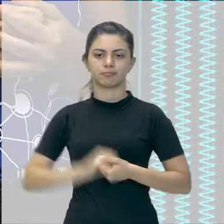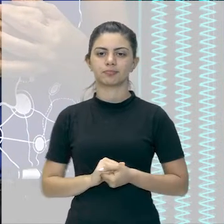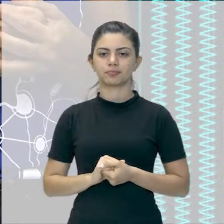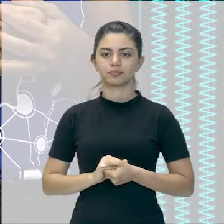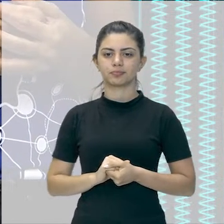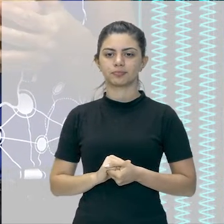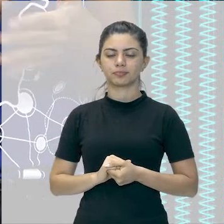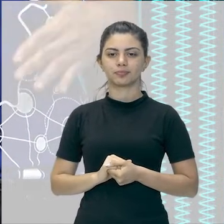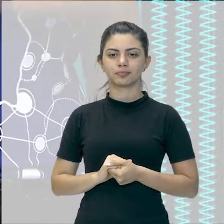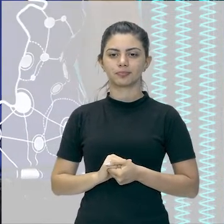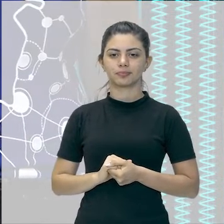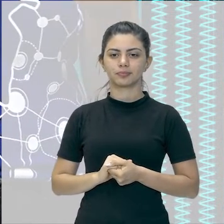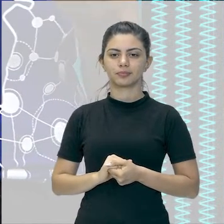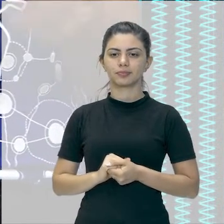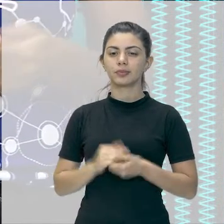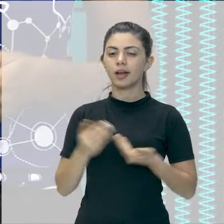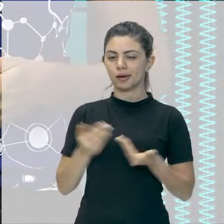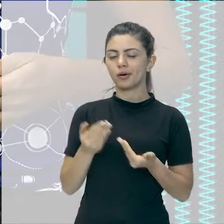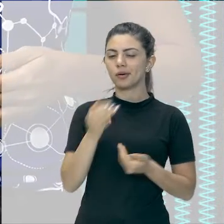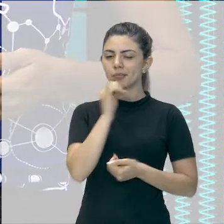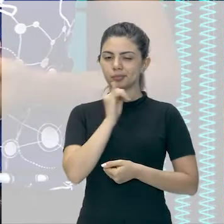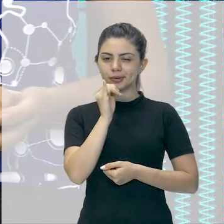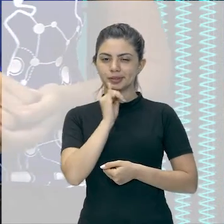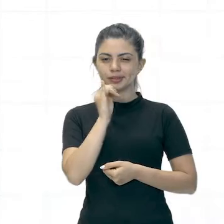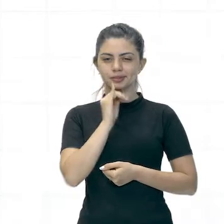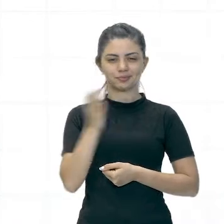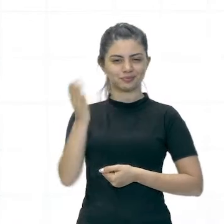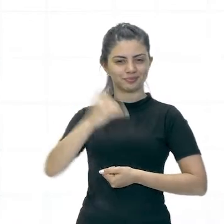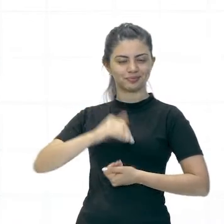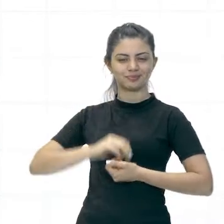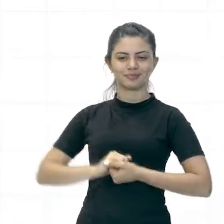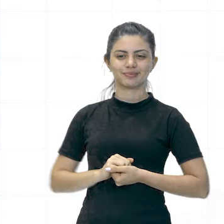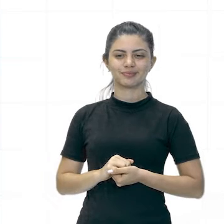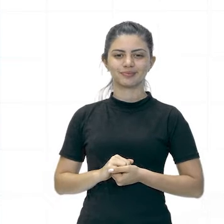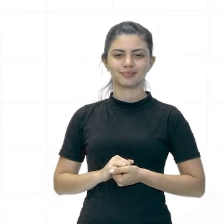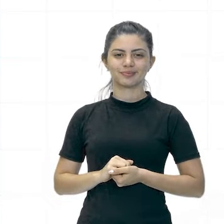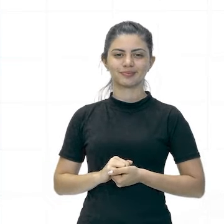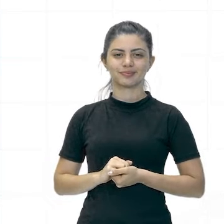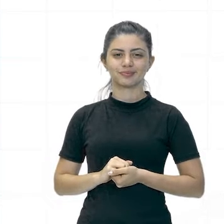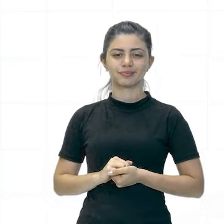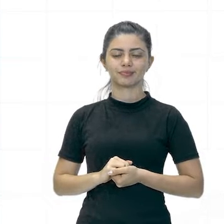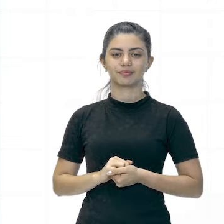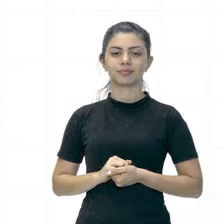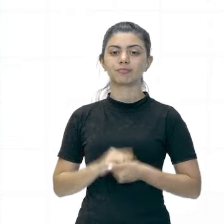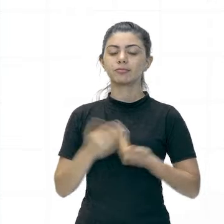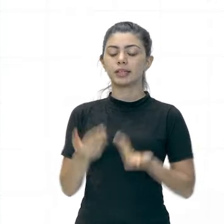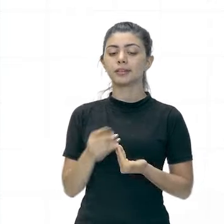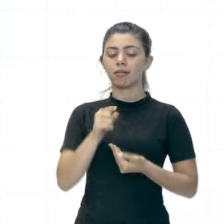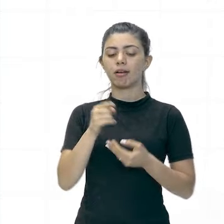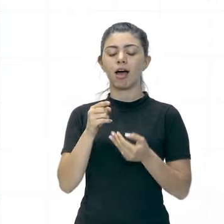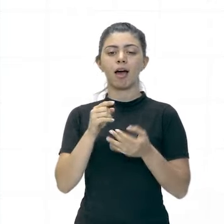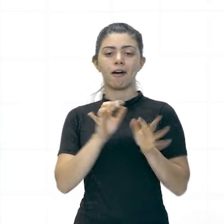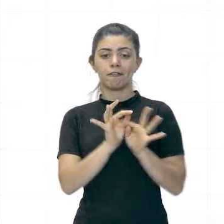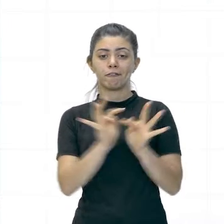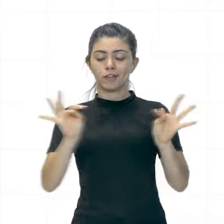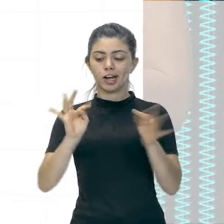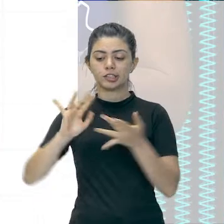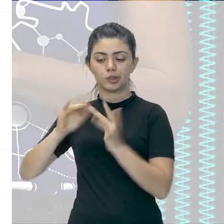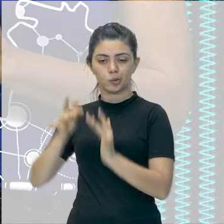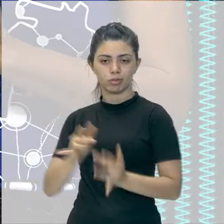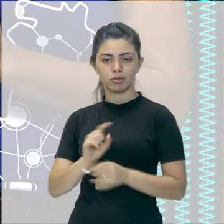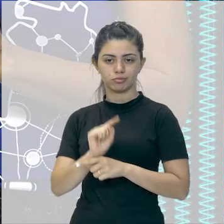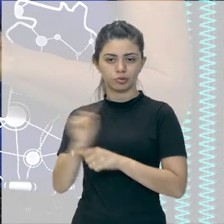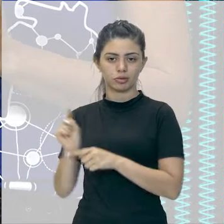to, right? Vamos ver mais alguns exemplos, acompanha aqui. Bom, então, a forma negativa, né? Lembrando